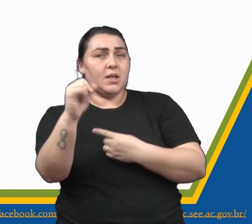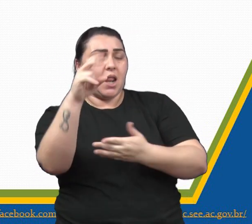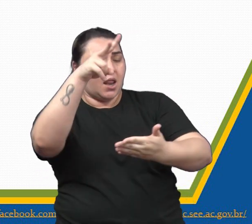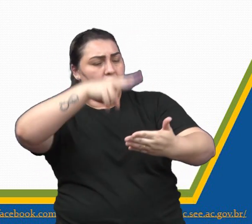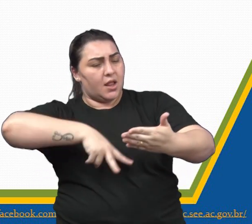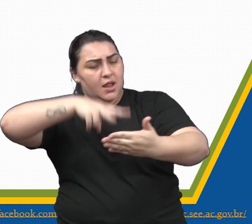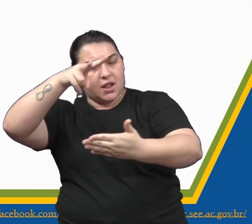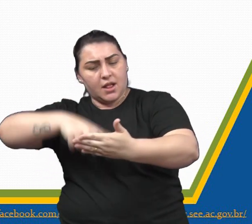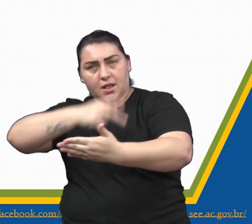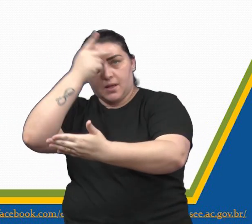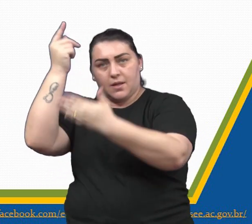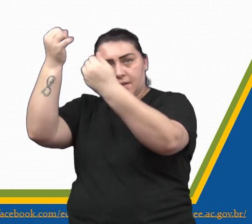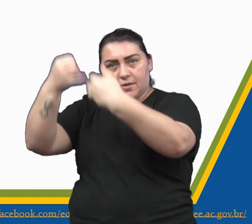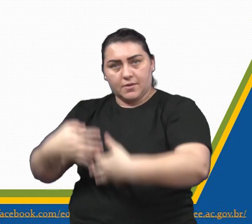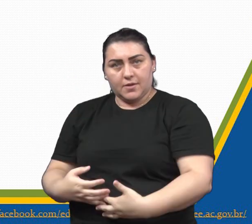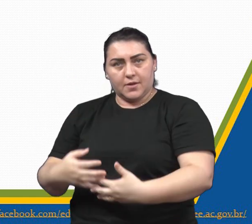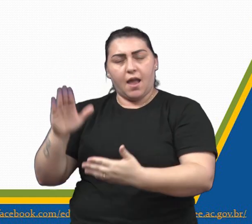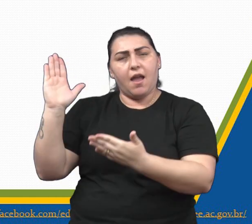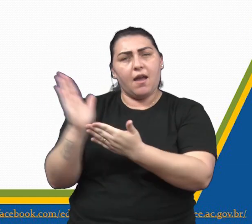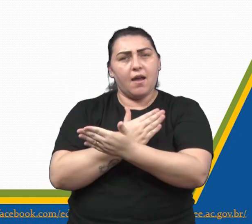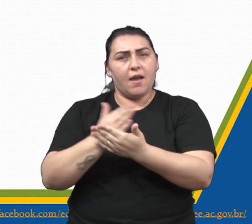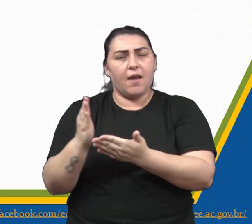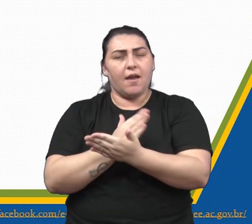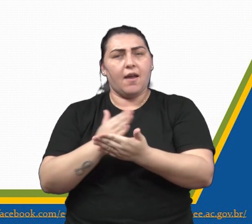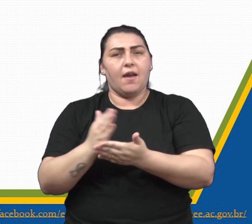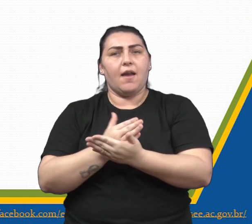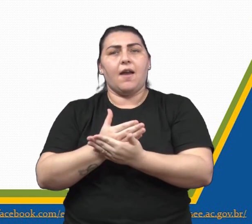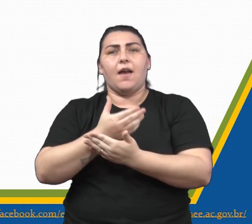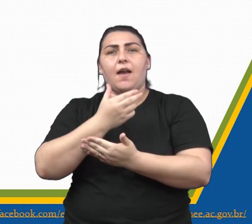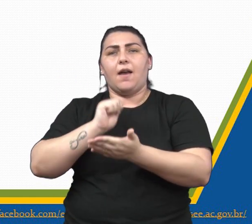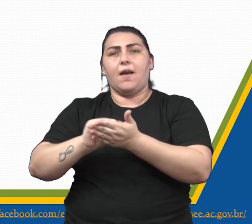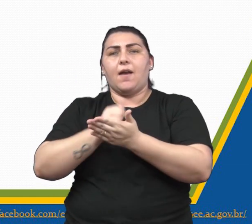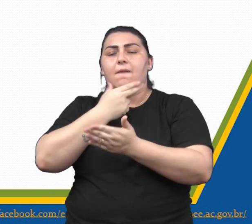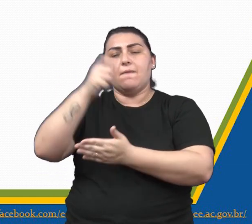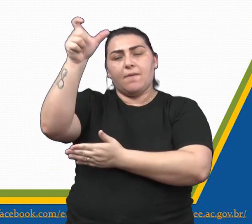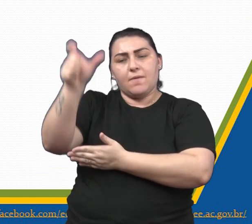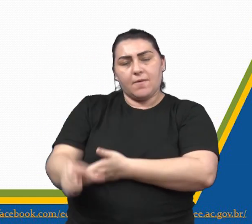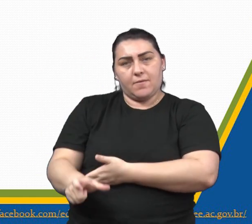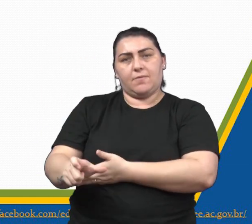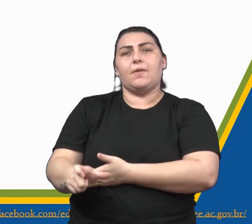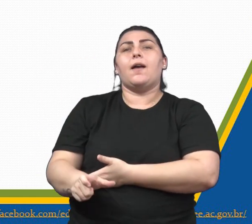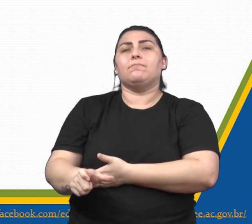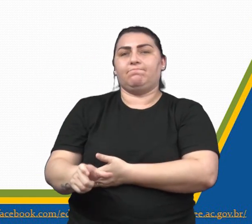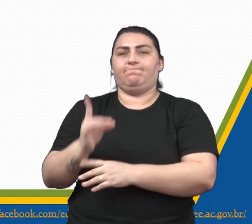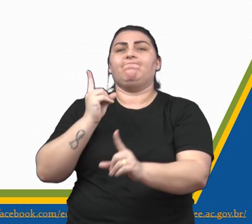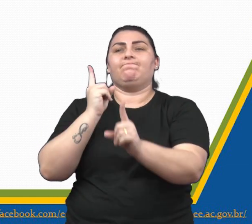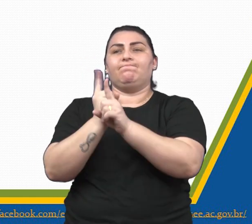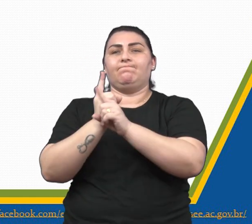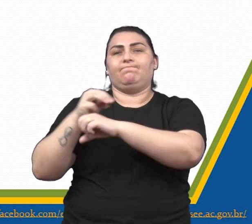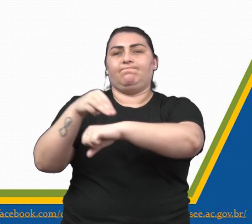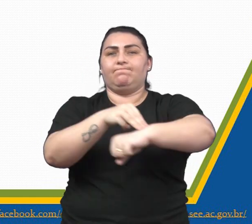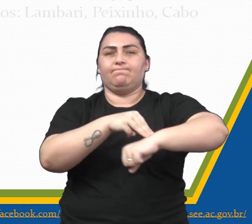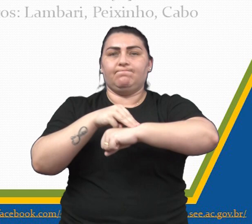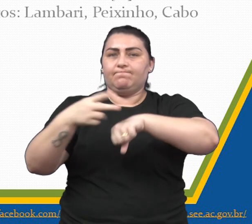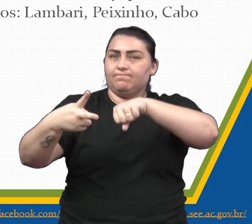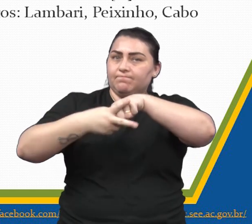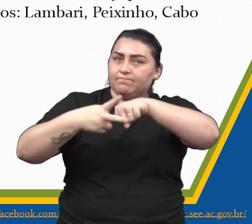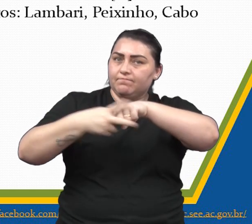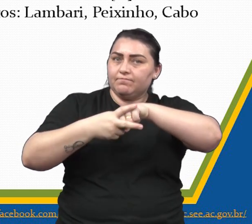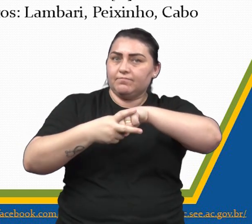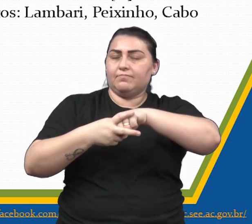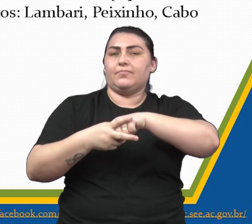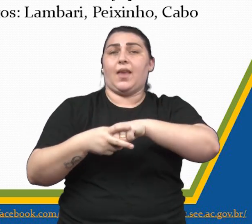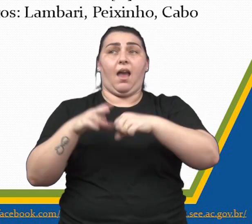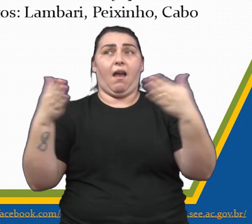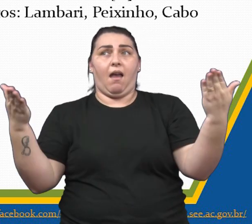um relato pessoal de algum autor mais consagrado, provavelmente encontrará esse tempo verbal. Agora